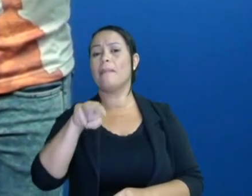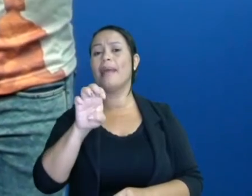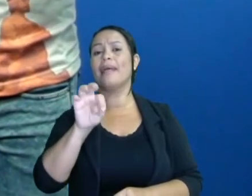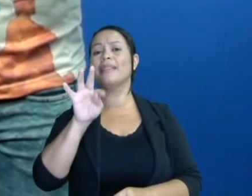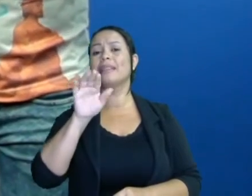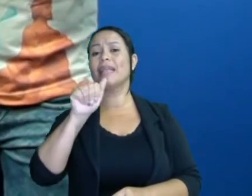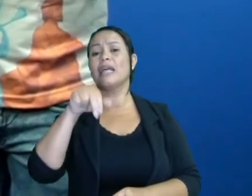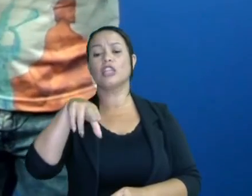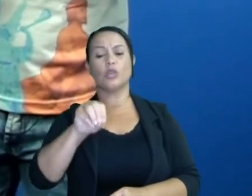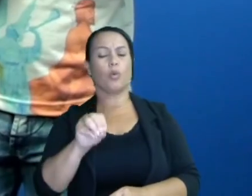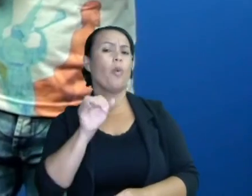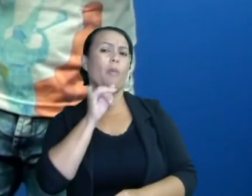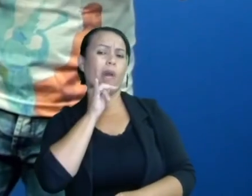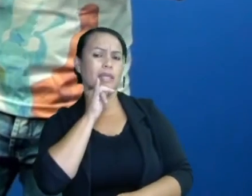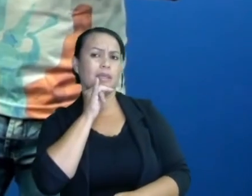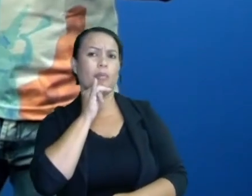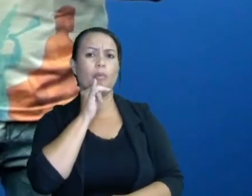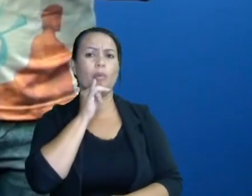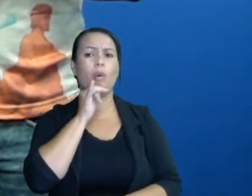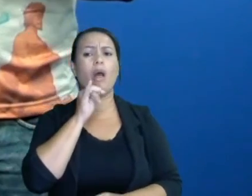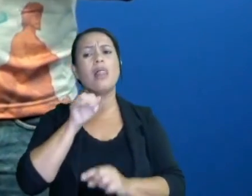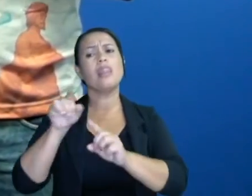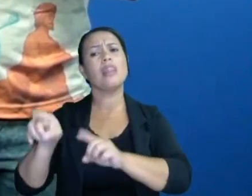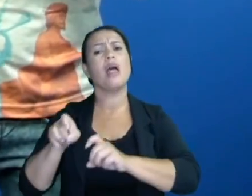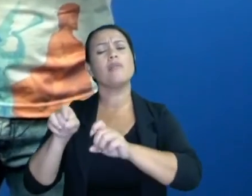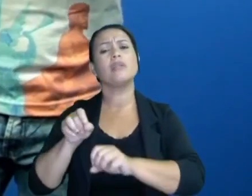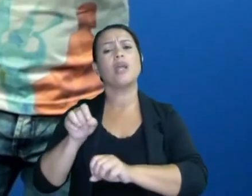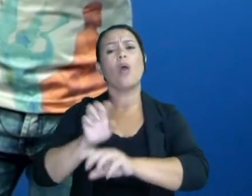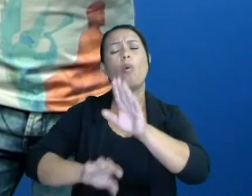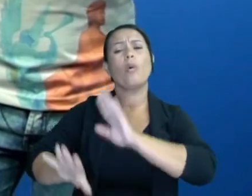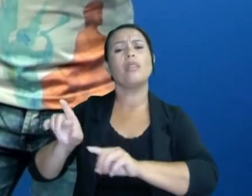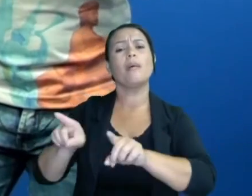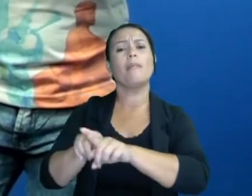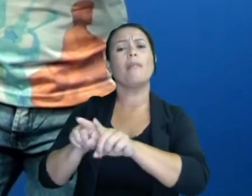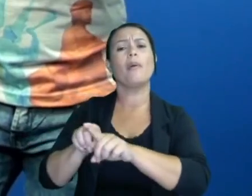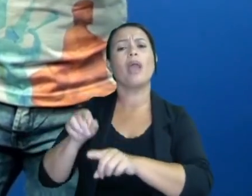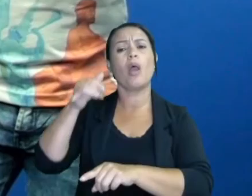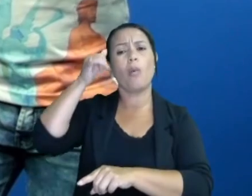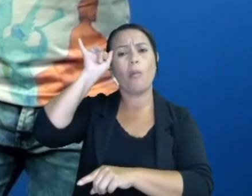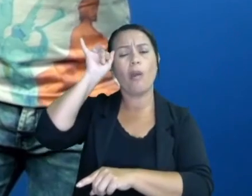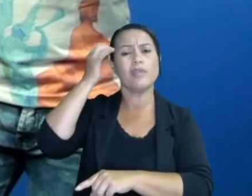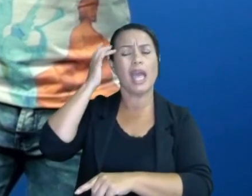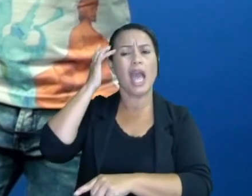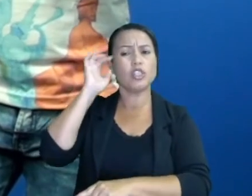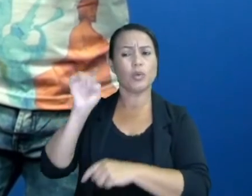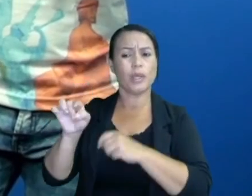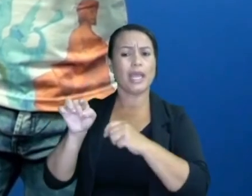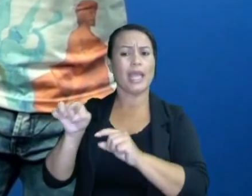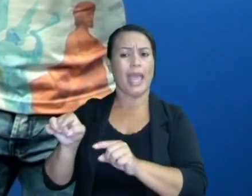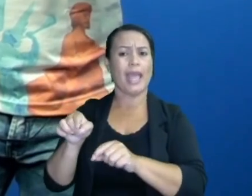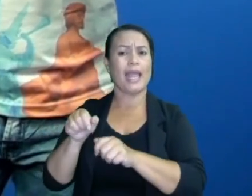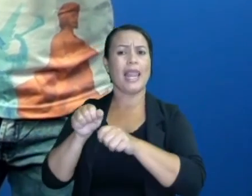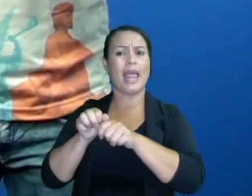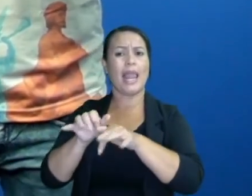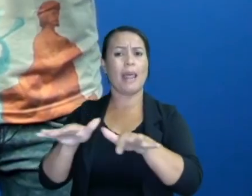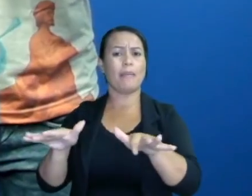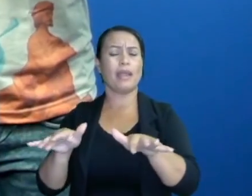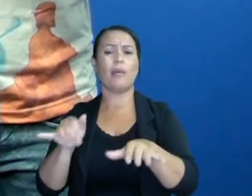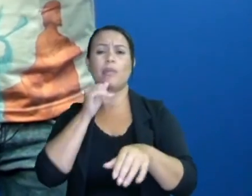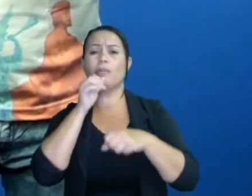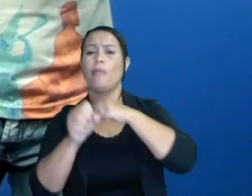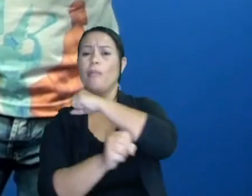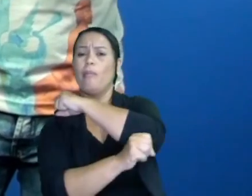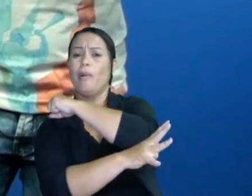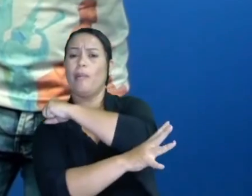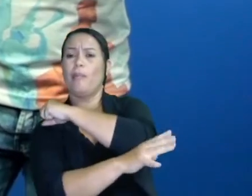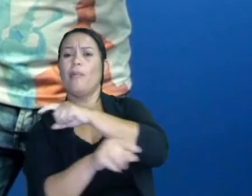bovinos. Muitas vezes as pessoas confundem que o bovino elimina gás metano tanto pelo pum como